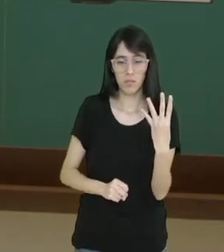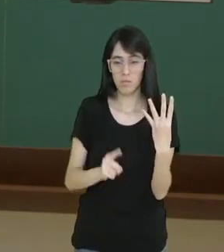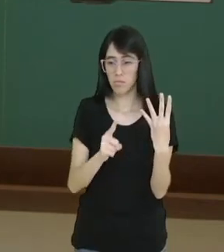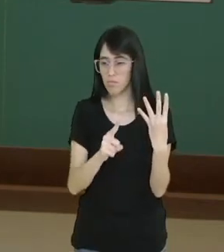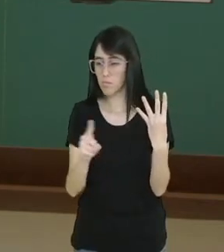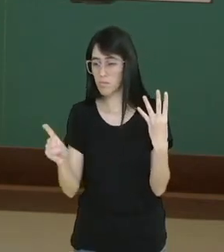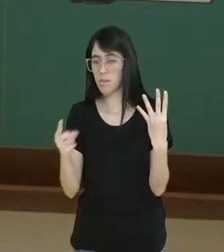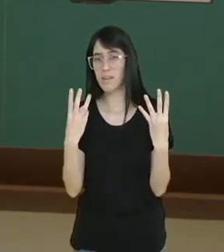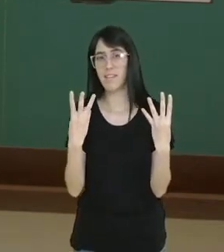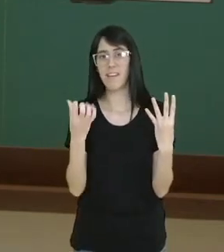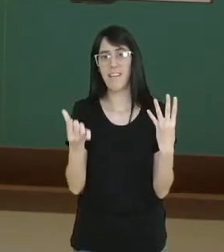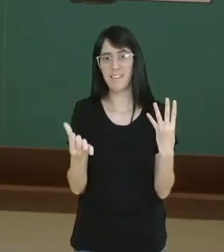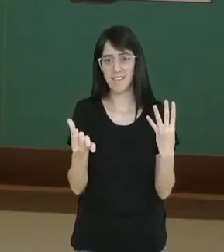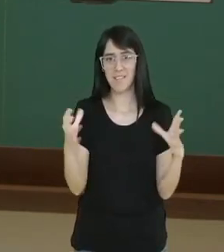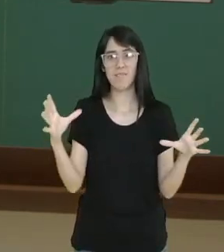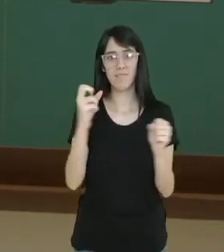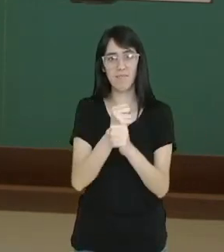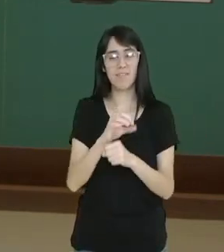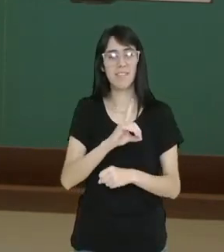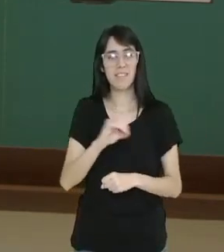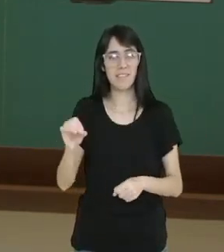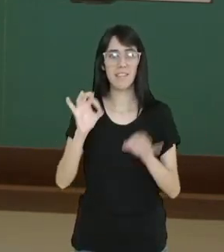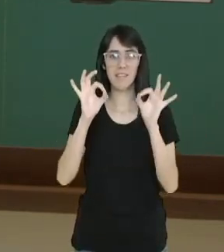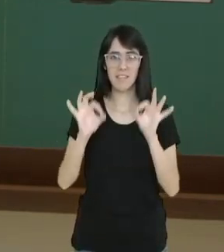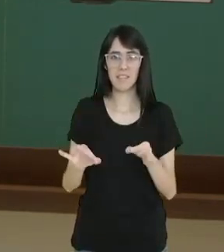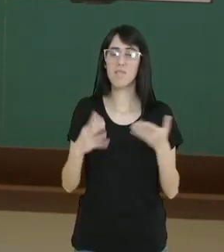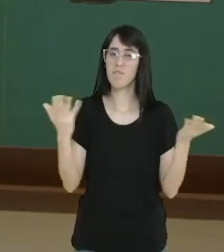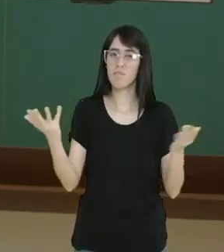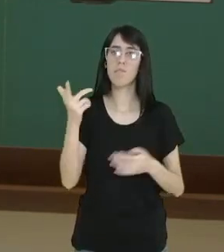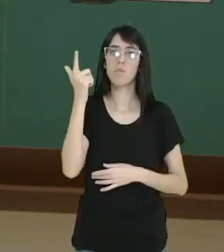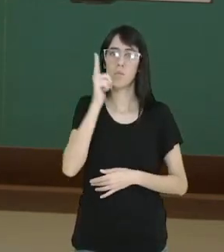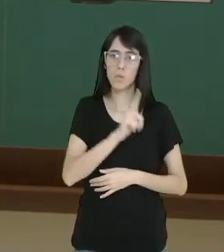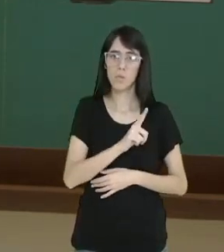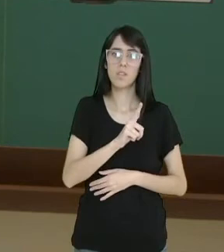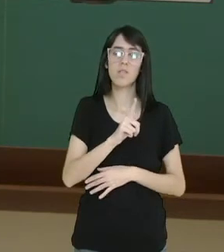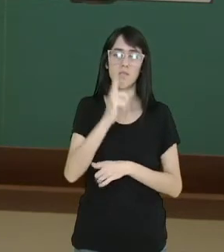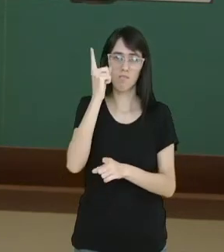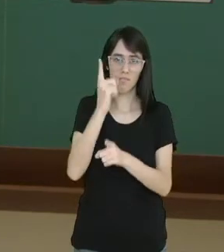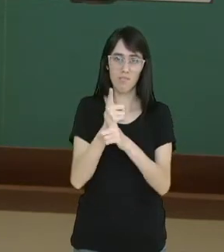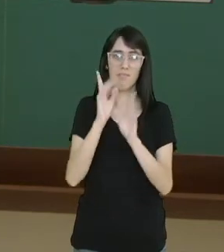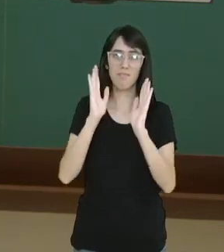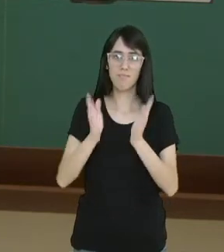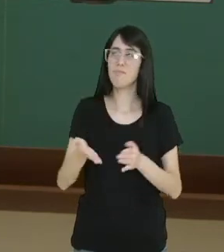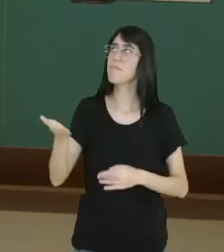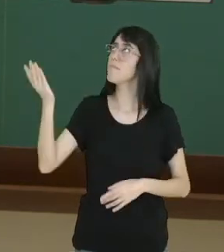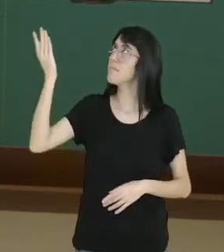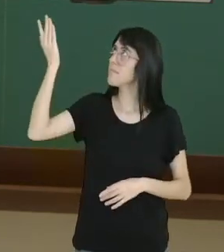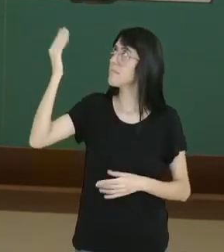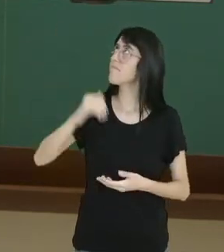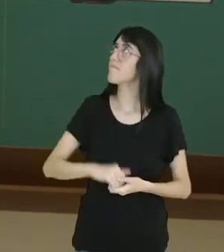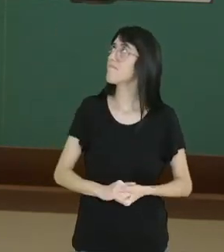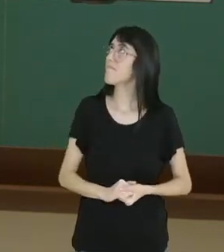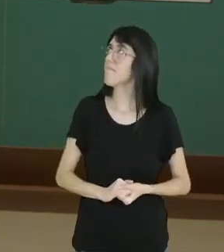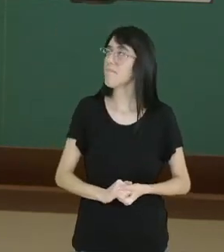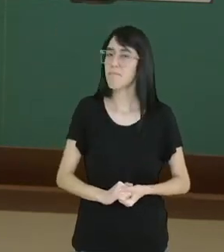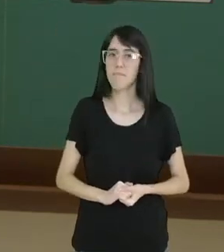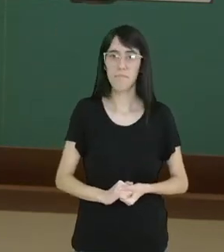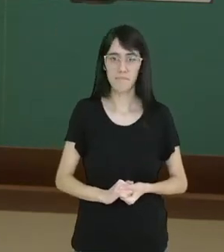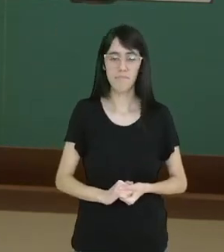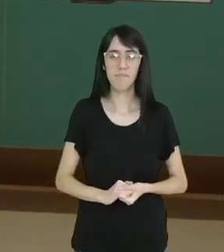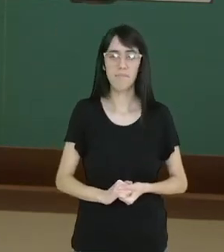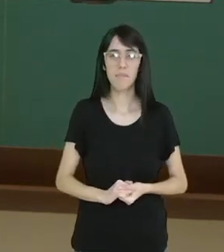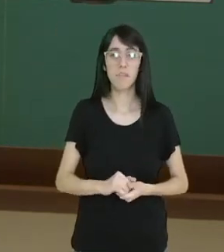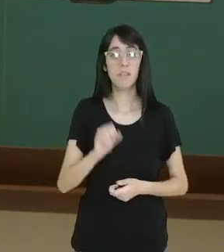100. Então, veja como eu fiz uma conta e consegui os dois pedaços. Aqui 64 e ali 36. Mesmo